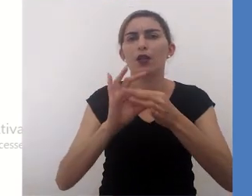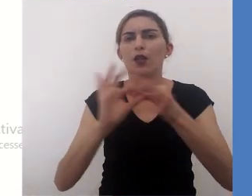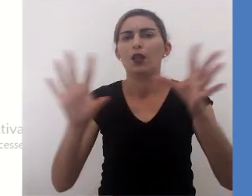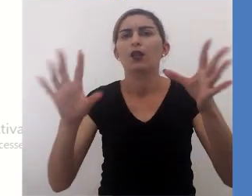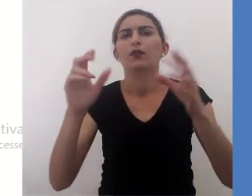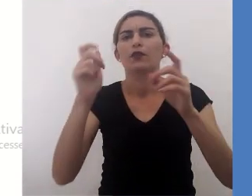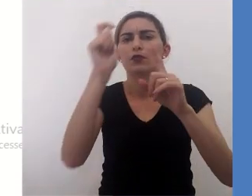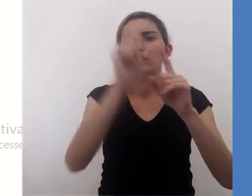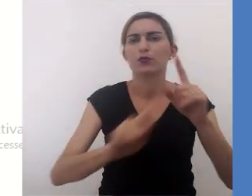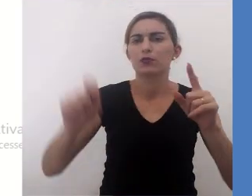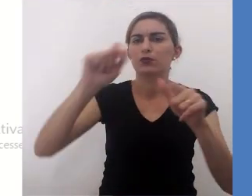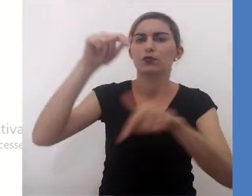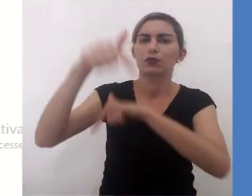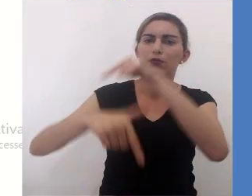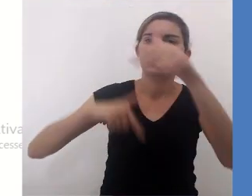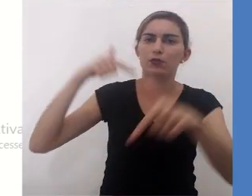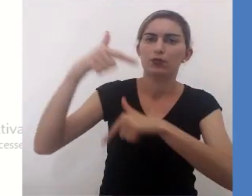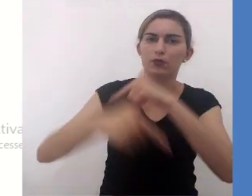dos trabalhadores,